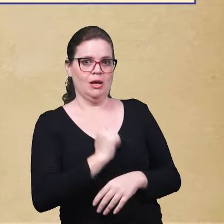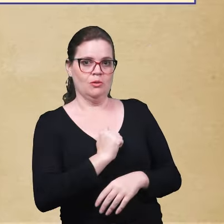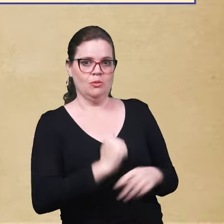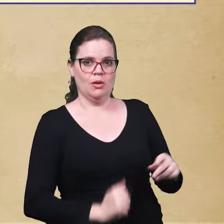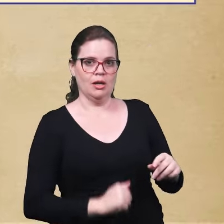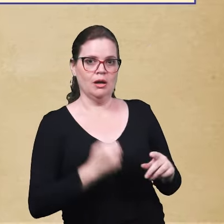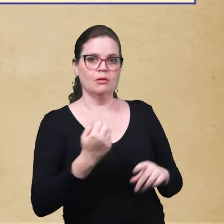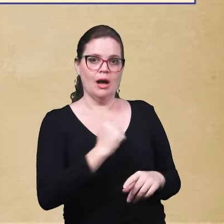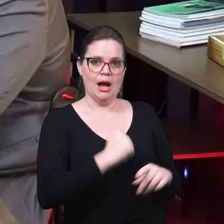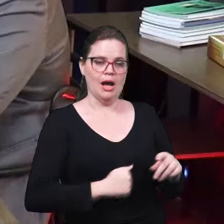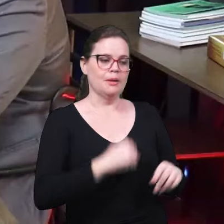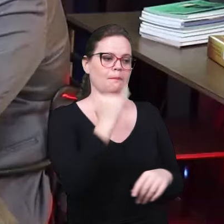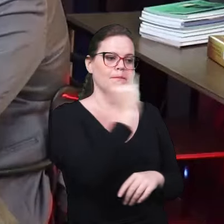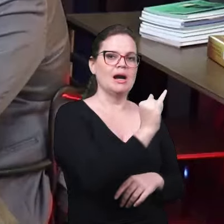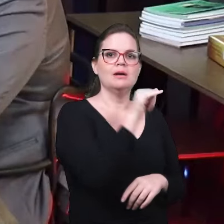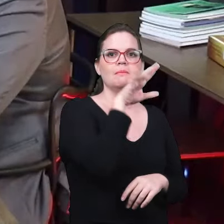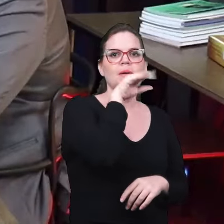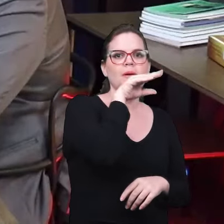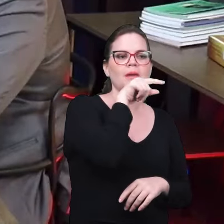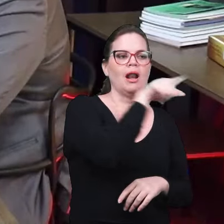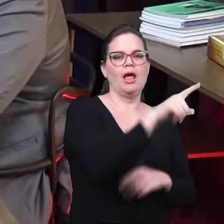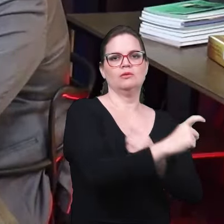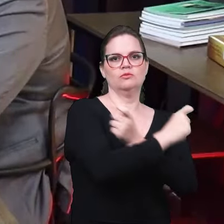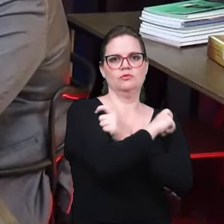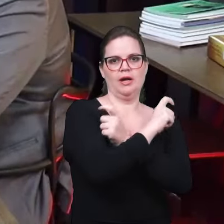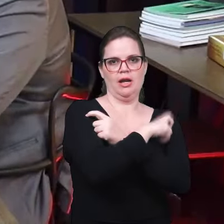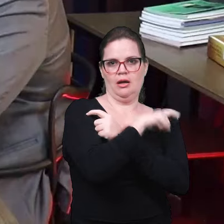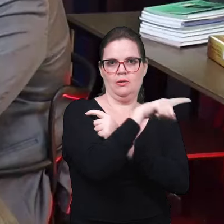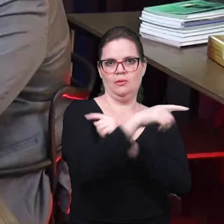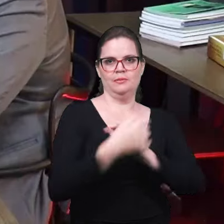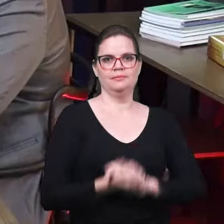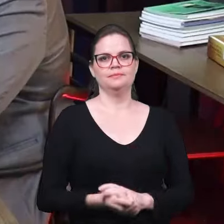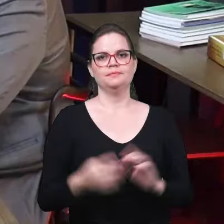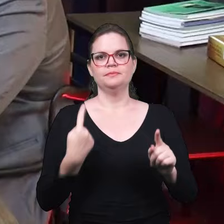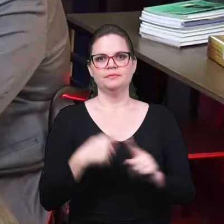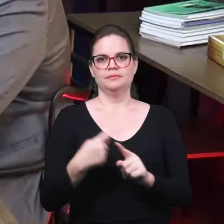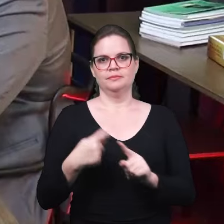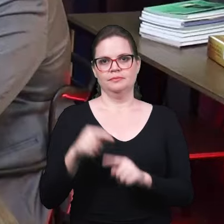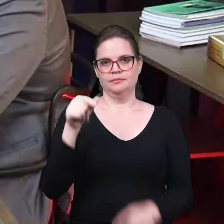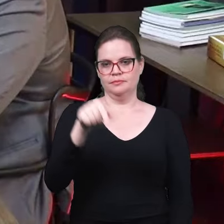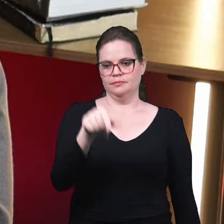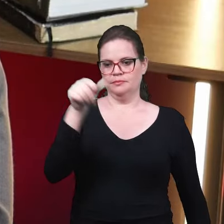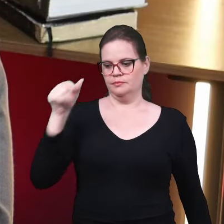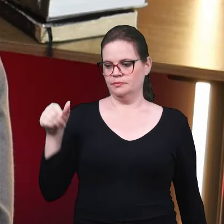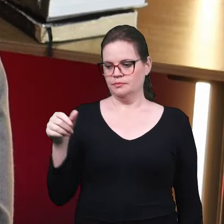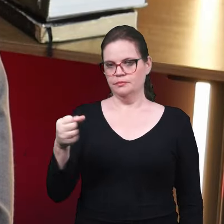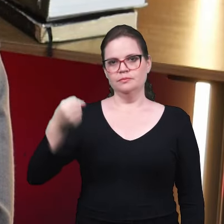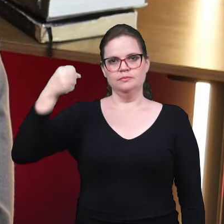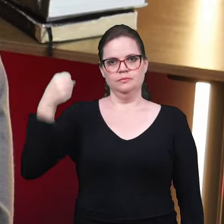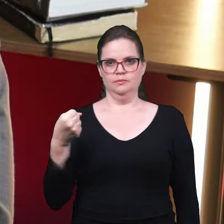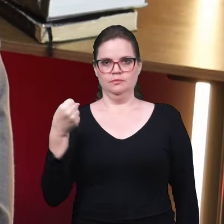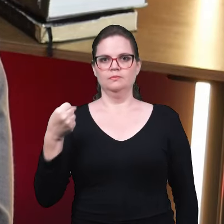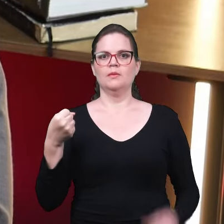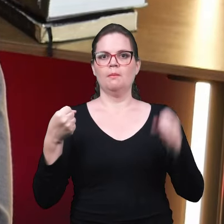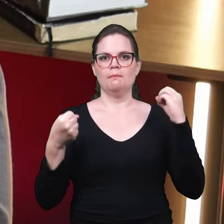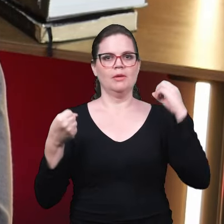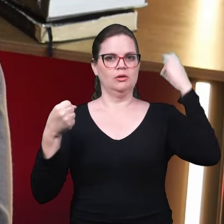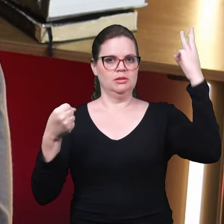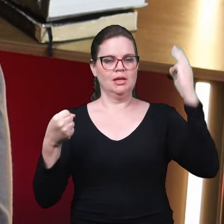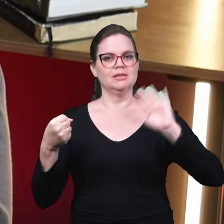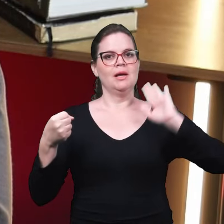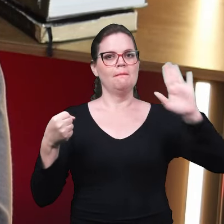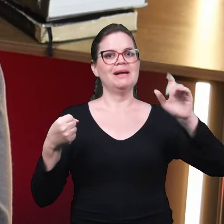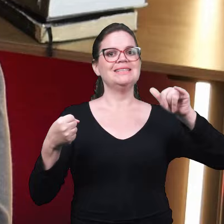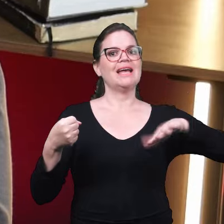Deus falaria através de Arão, né? Moisés com a vara nas mãos, os sinais seriam feitos, mas quem falaria